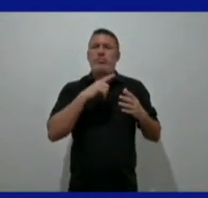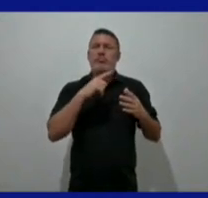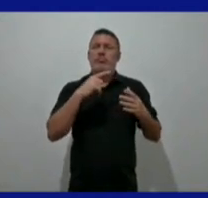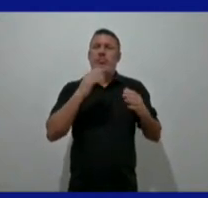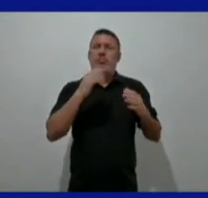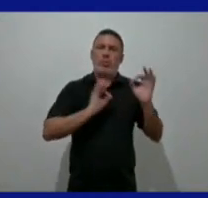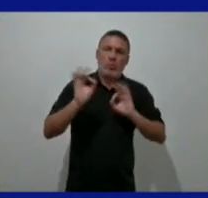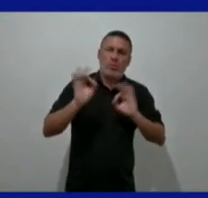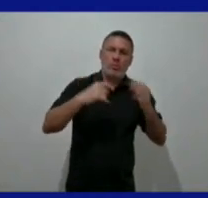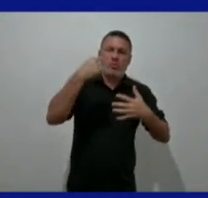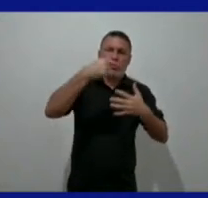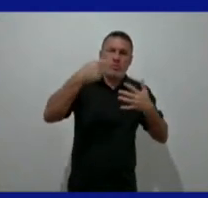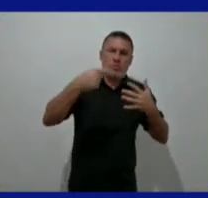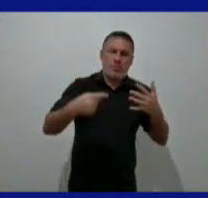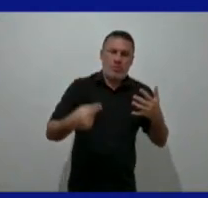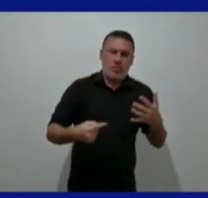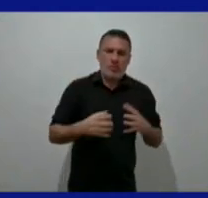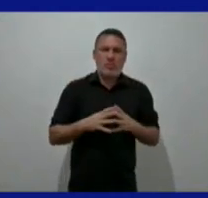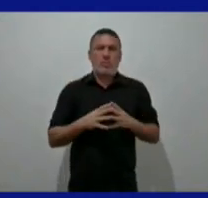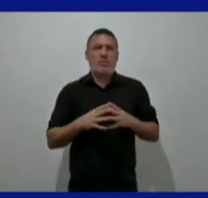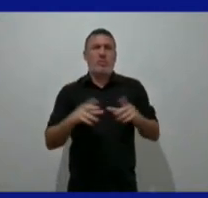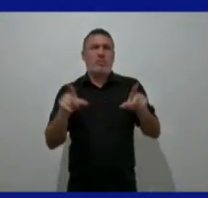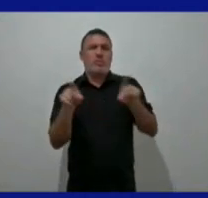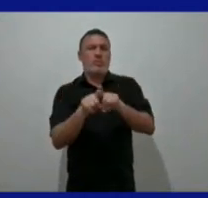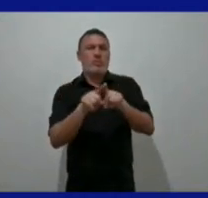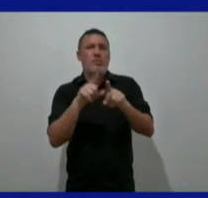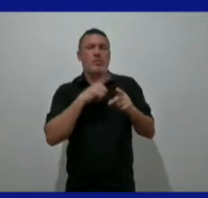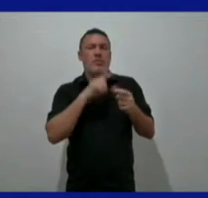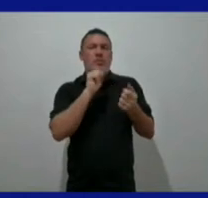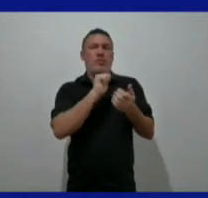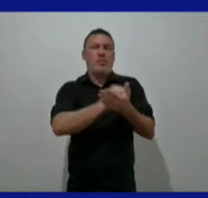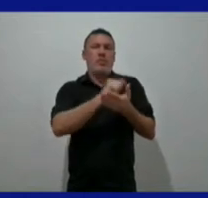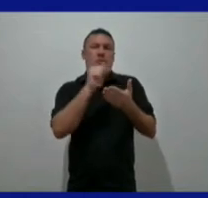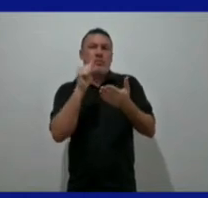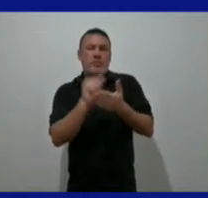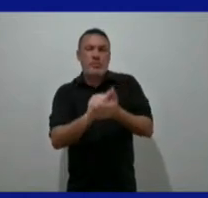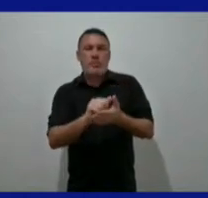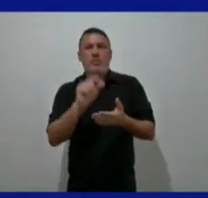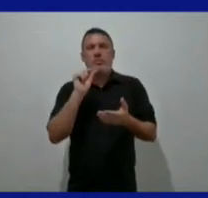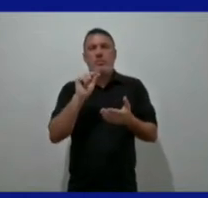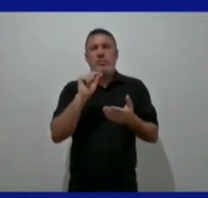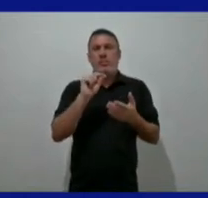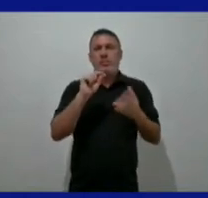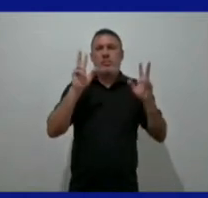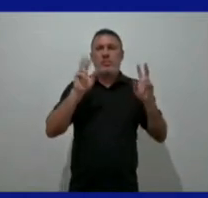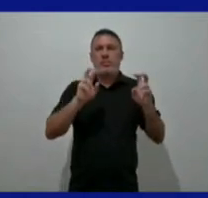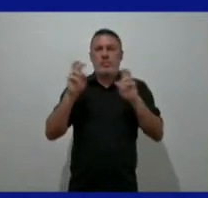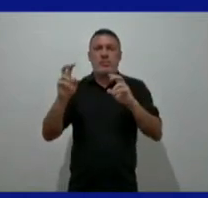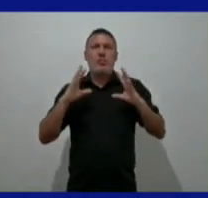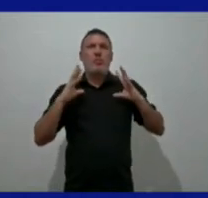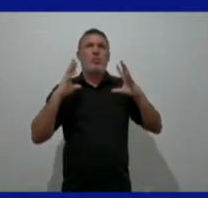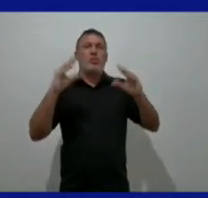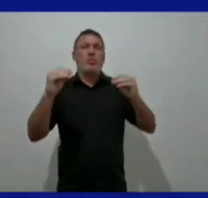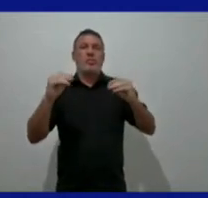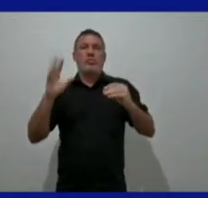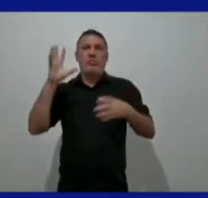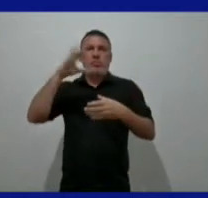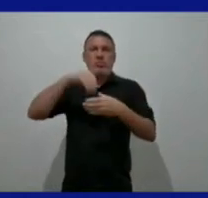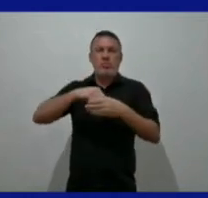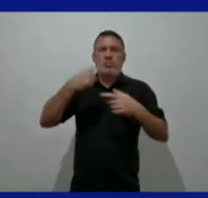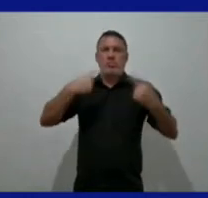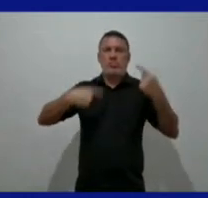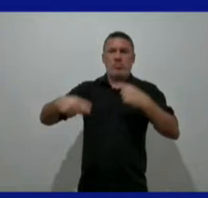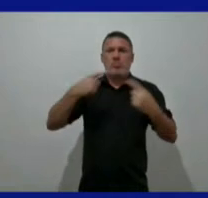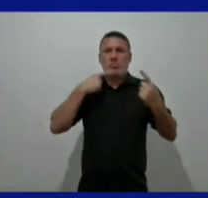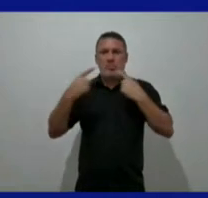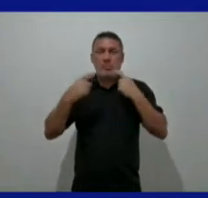uma agenda multipolarizada, quer dizer, uma agenda diversa, não há assunto proibido, todos os assuntos são falados. Então, esse é